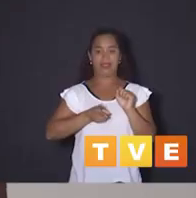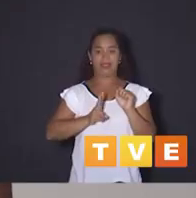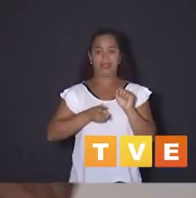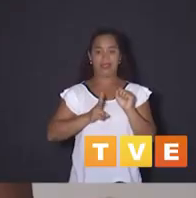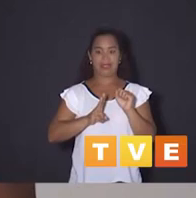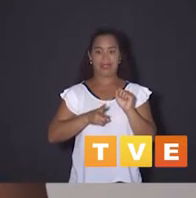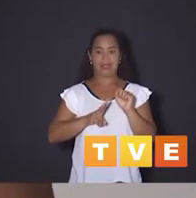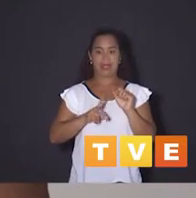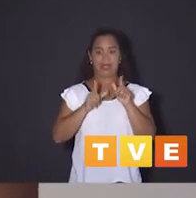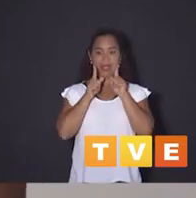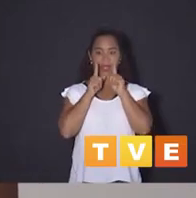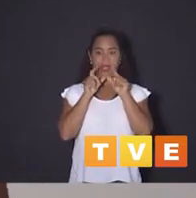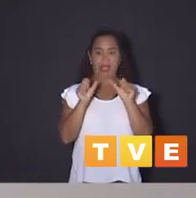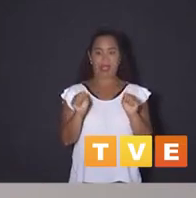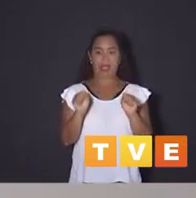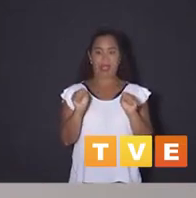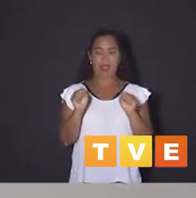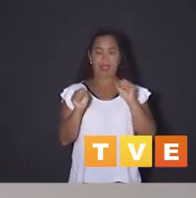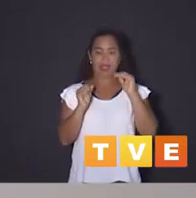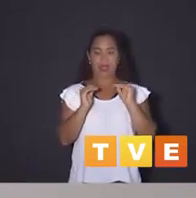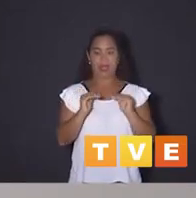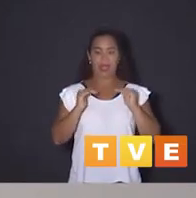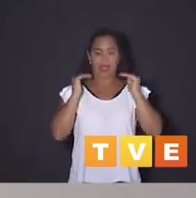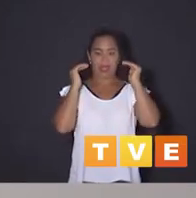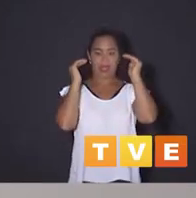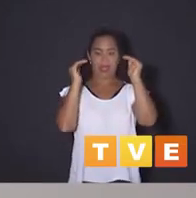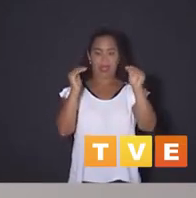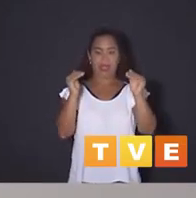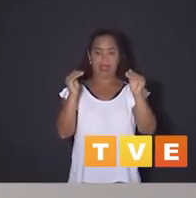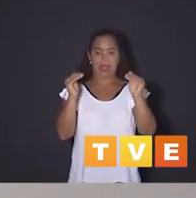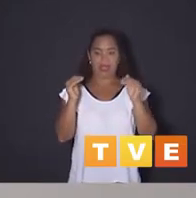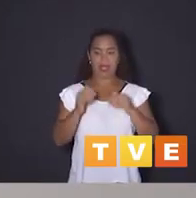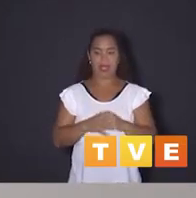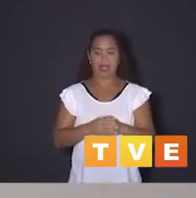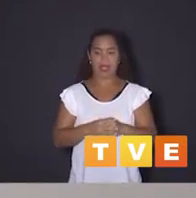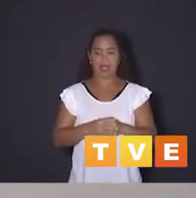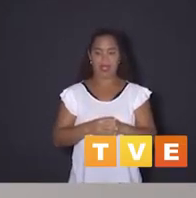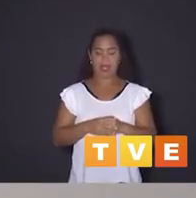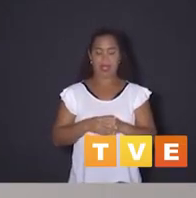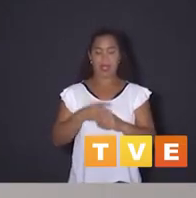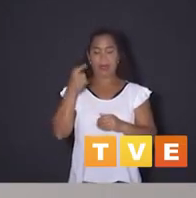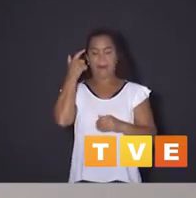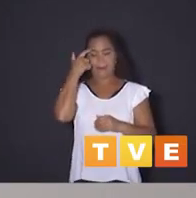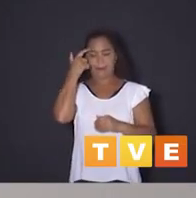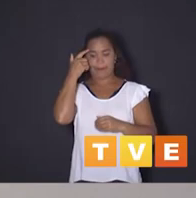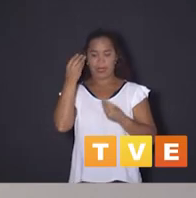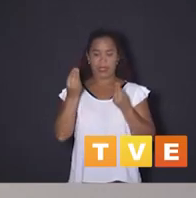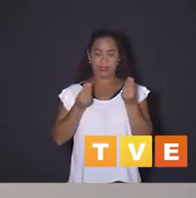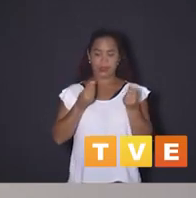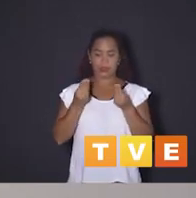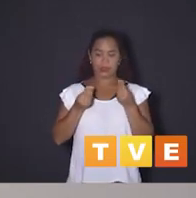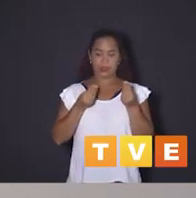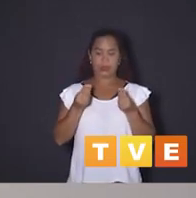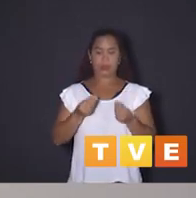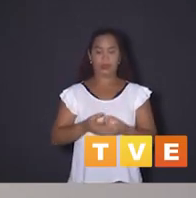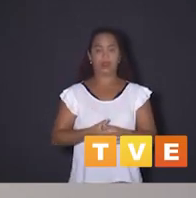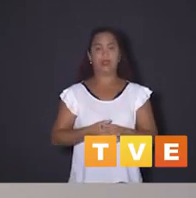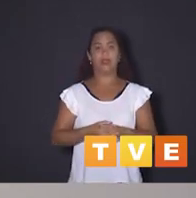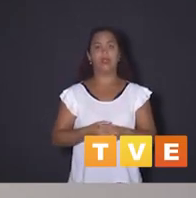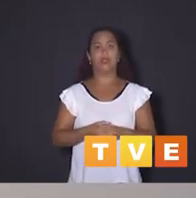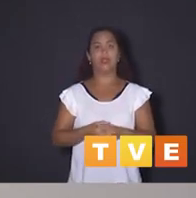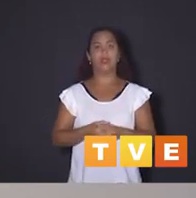nem a linguagem elaborada é que a gente vem pensando a partir da análise do discurso crítica é